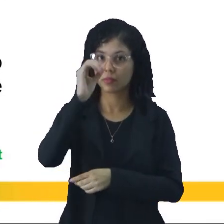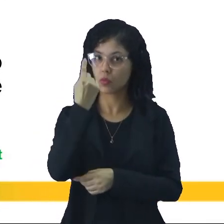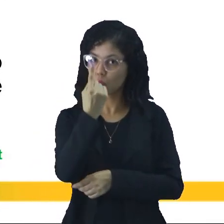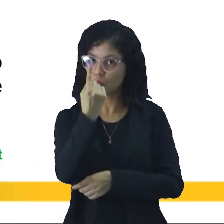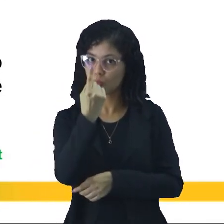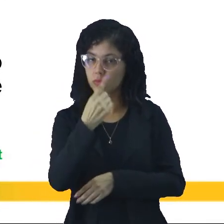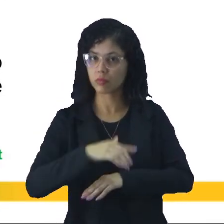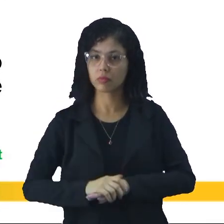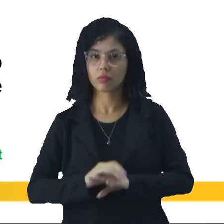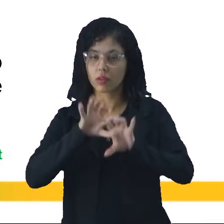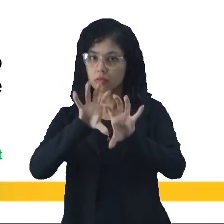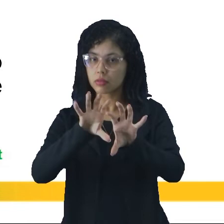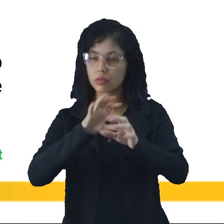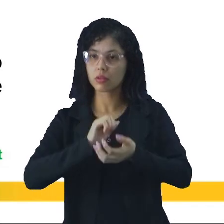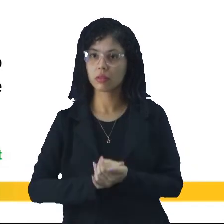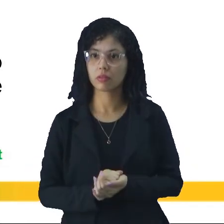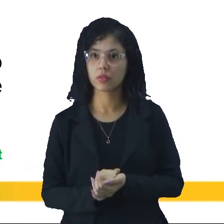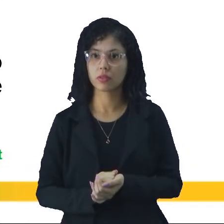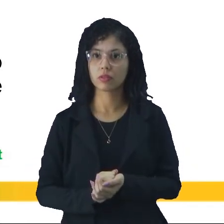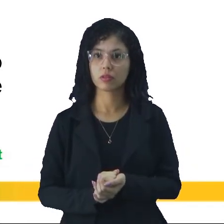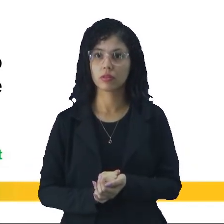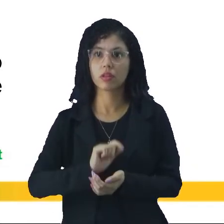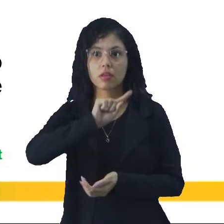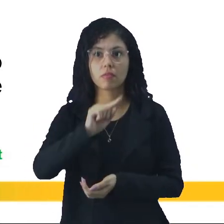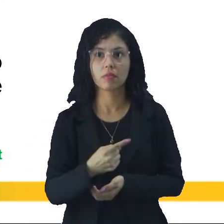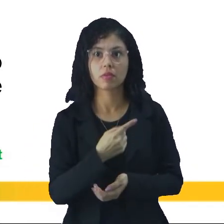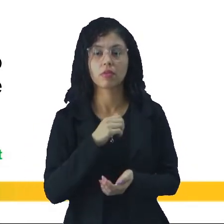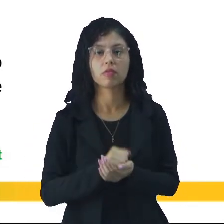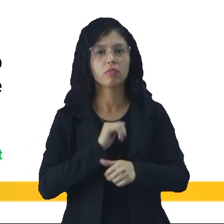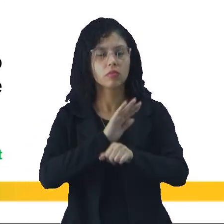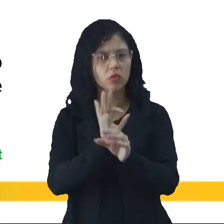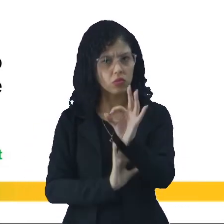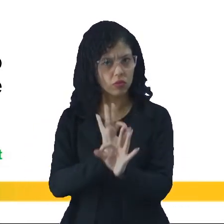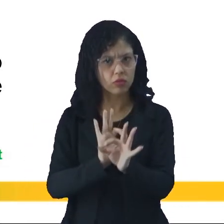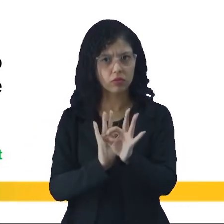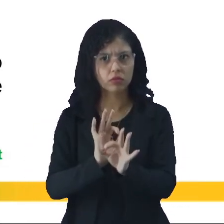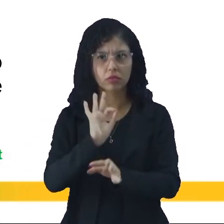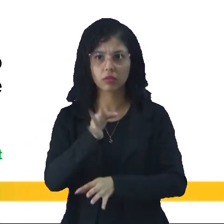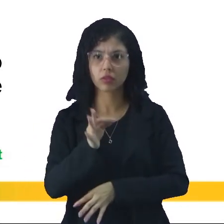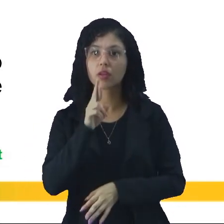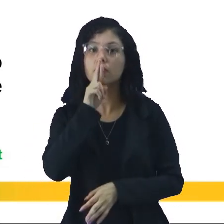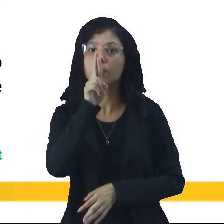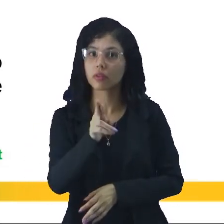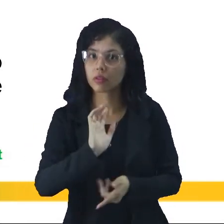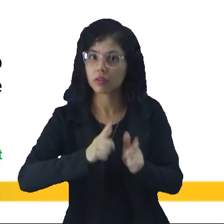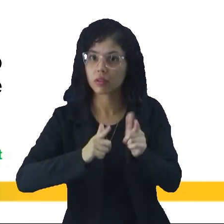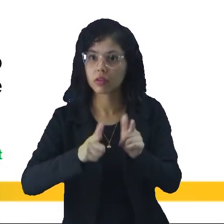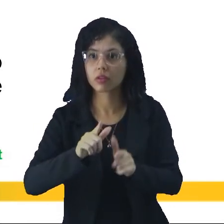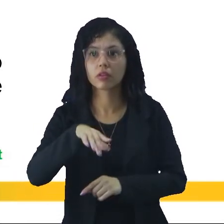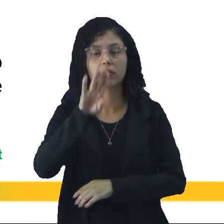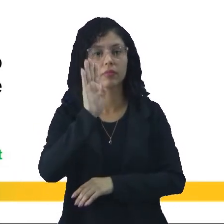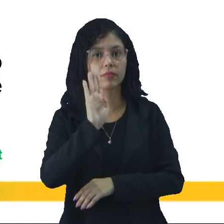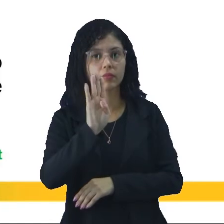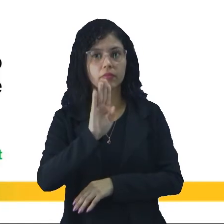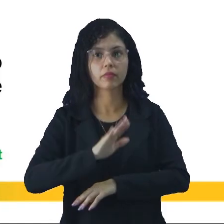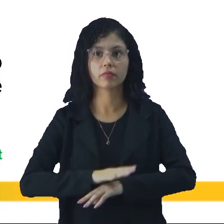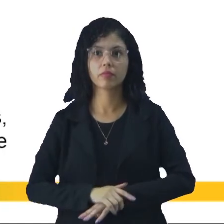1. Logo, seja igual a 1.000 é uma questão de ajuste, correto? Então, a resposta aqui vai ser a letra